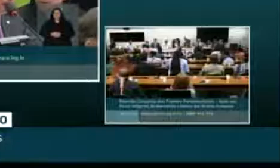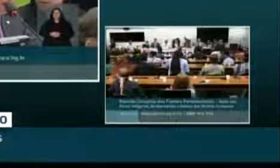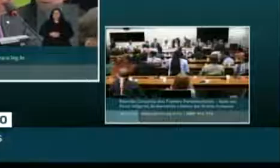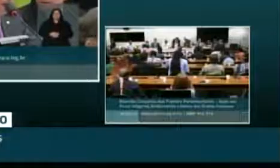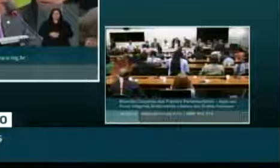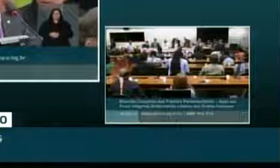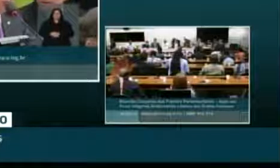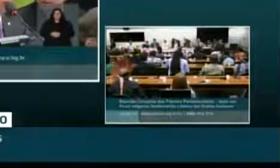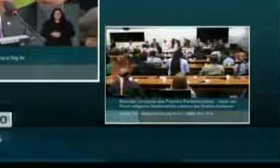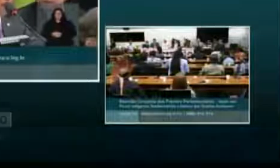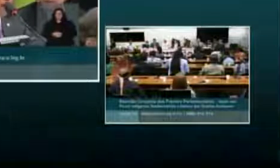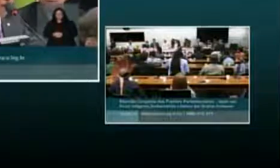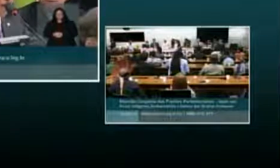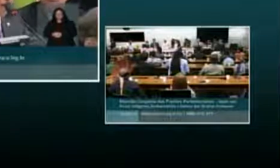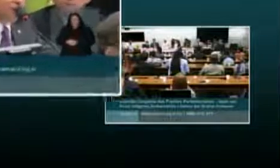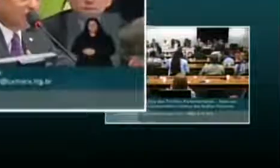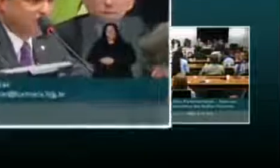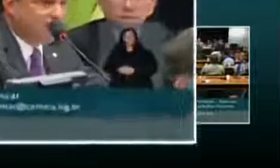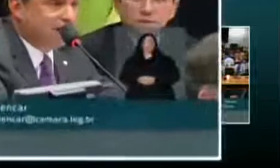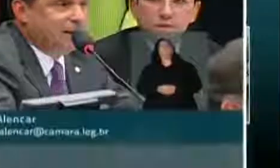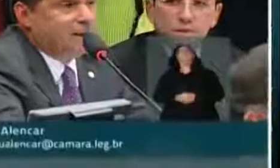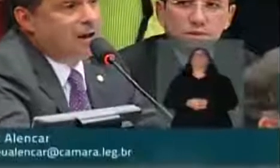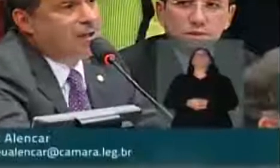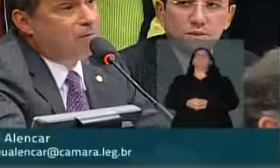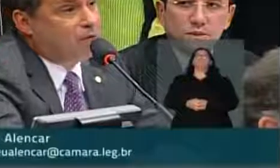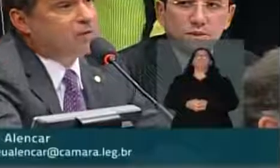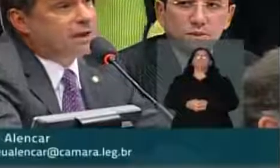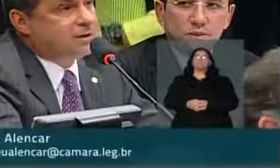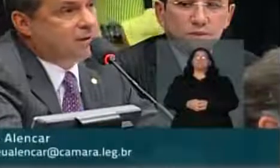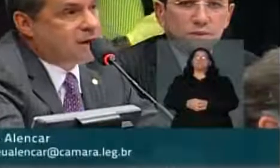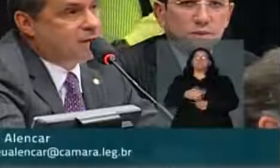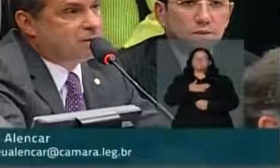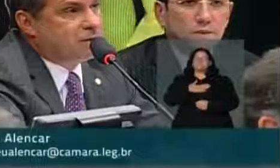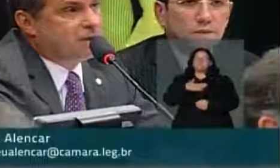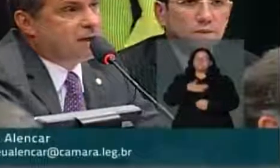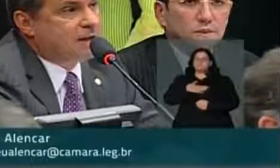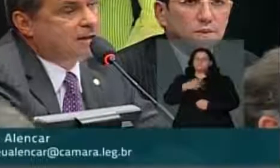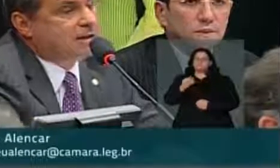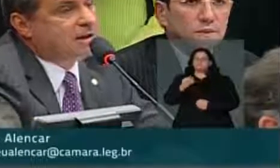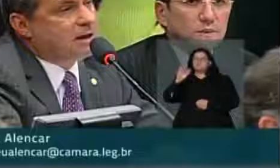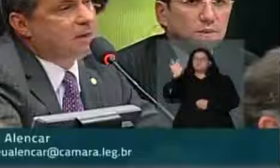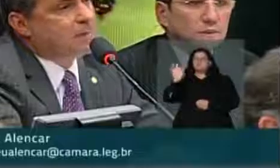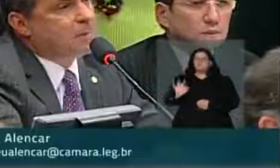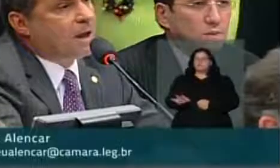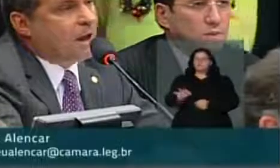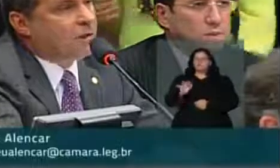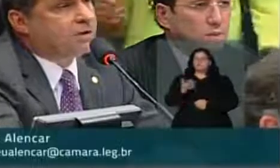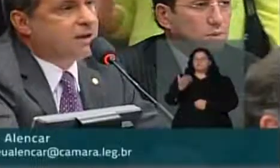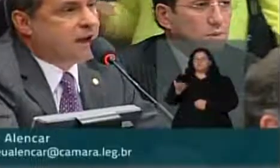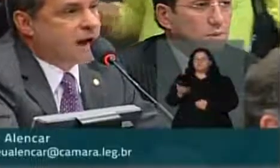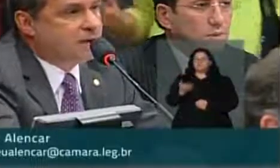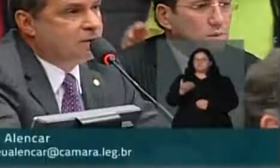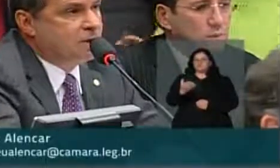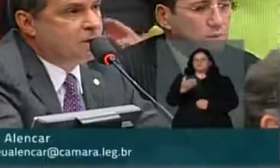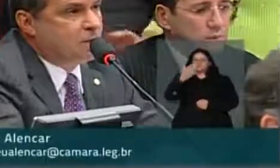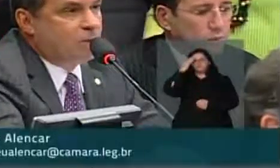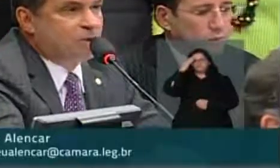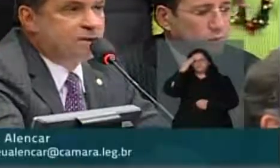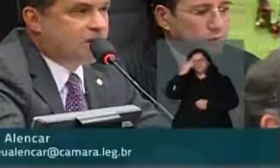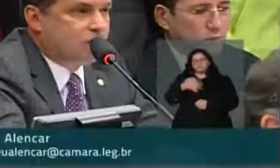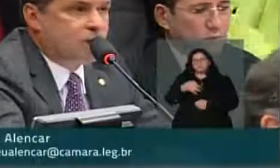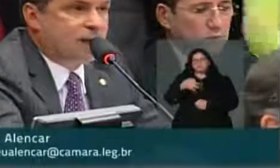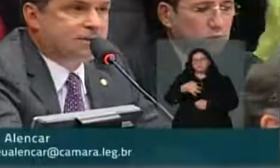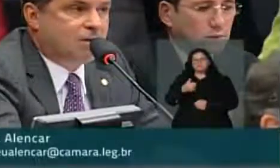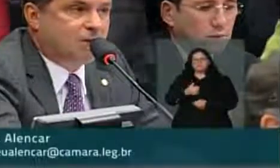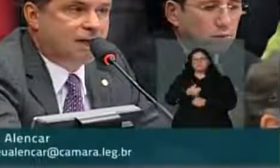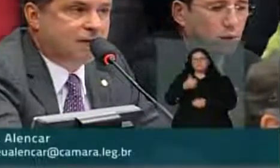5 anos para todos os cargos. Fico também muito satisfeito de Vossa Excelência ter reconsiderado uma